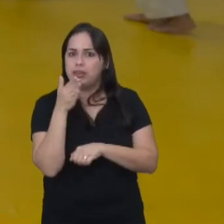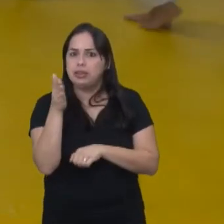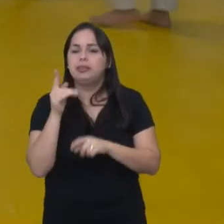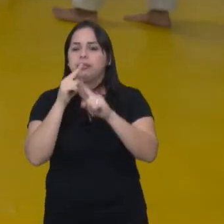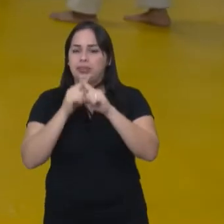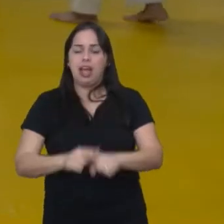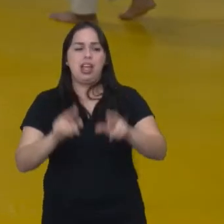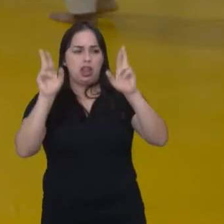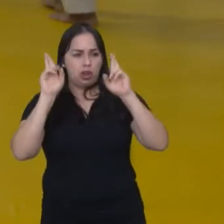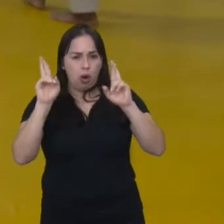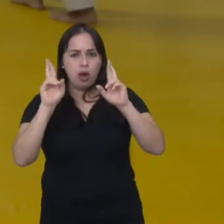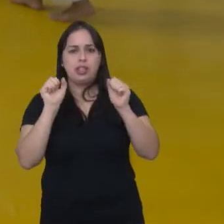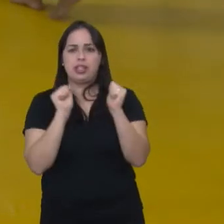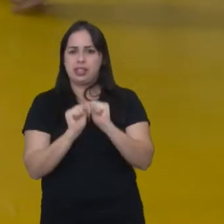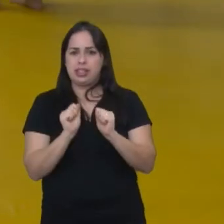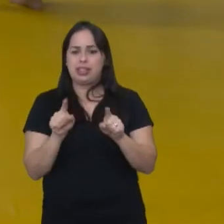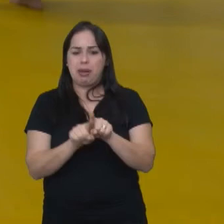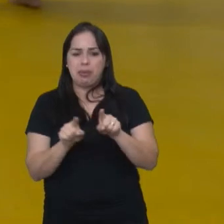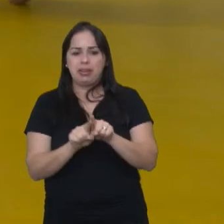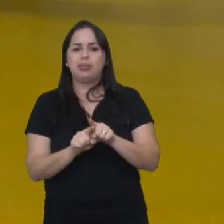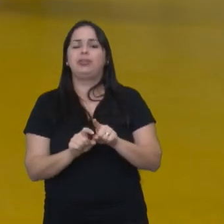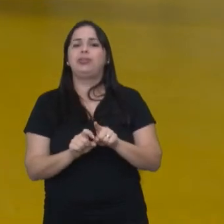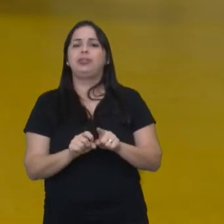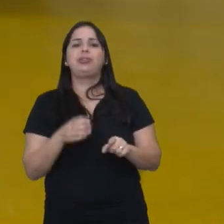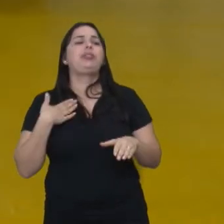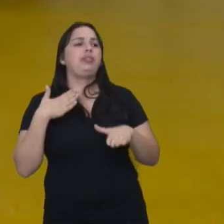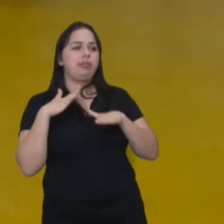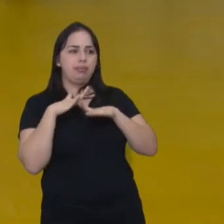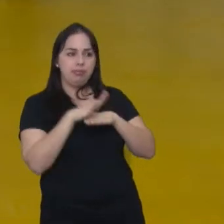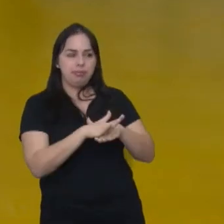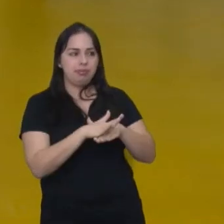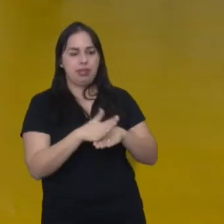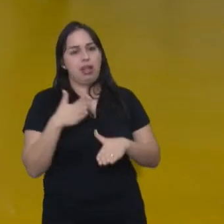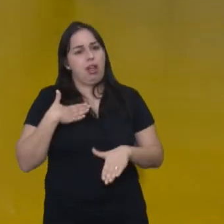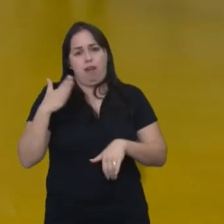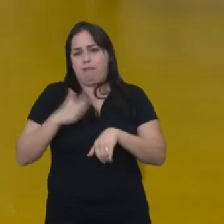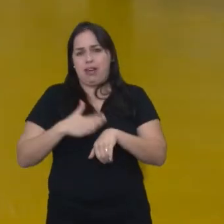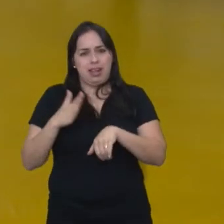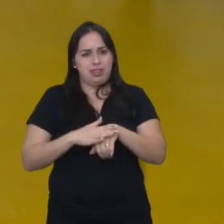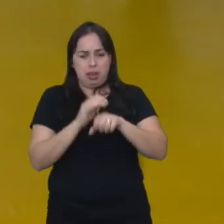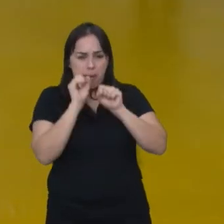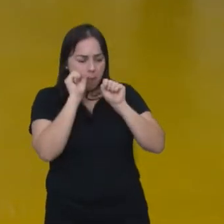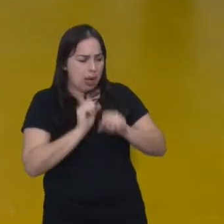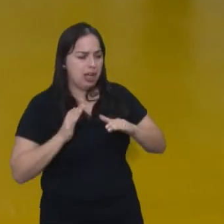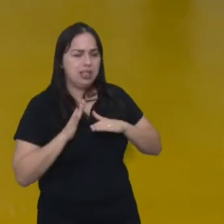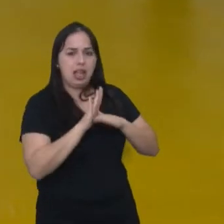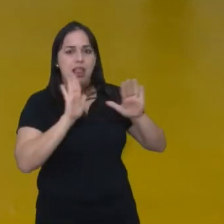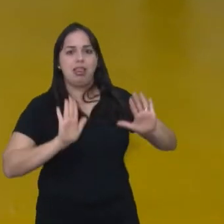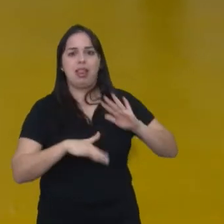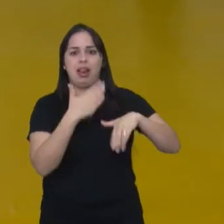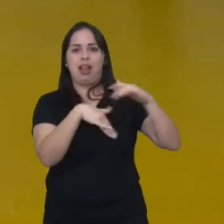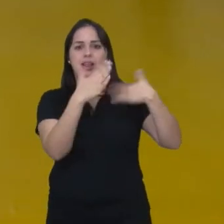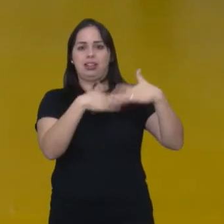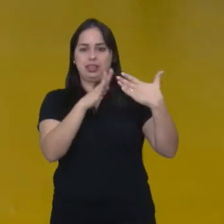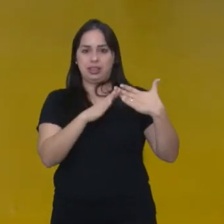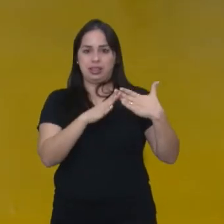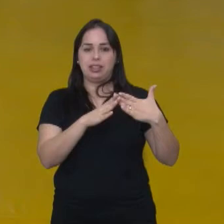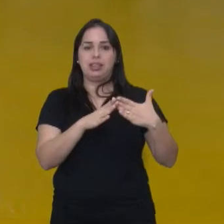nos campeonatos, eu participo mesmo, eu torço por ela. Sempre que eu posso estar ajudando, eu faço o que eu posso para ela